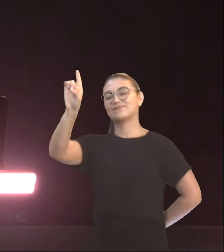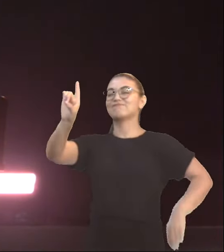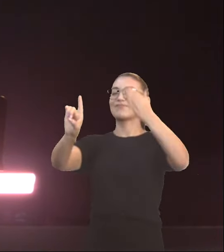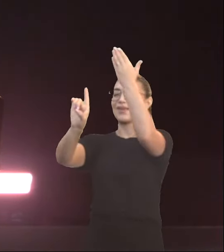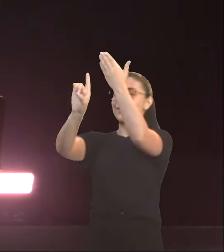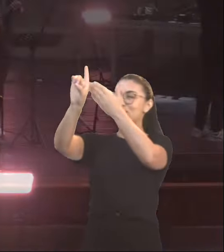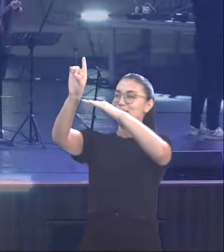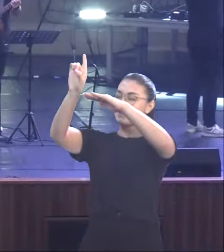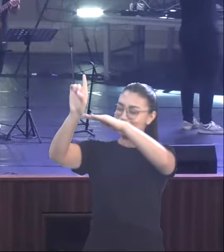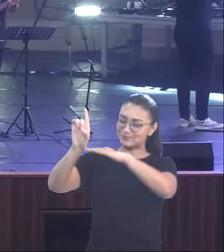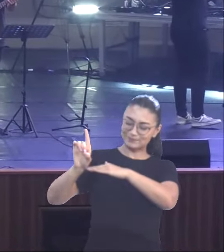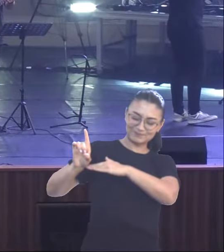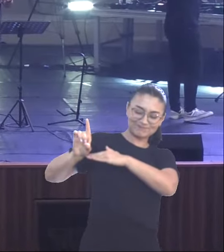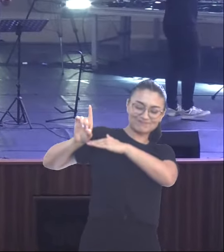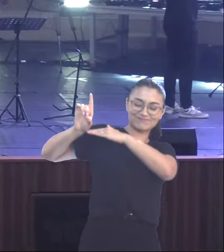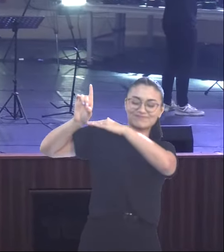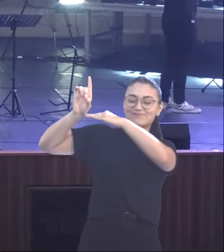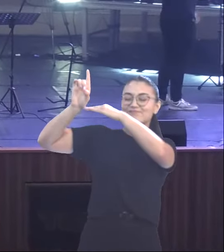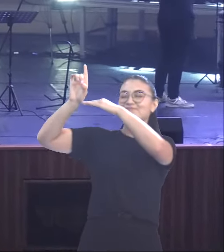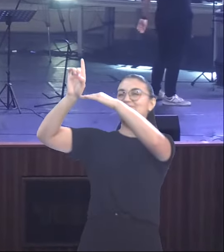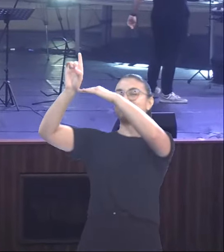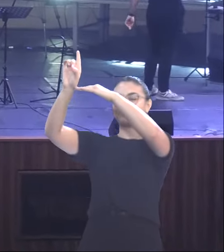ao supremo